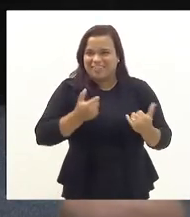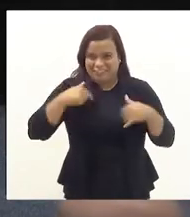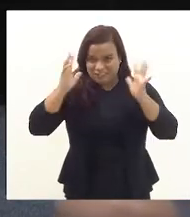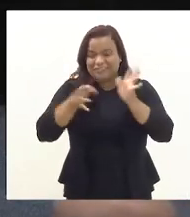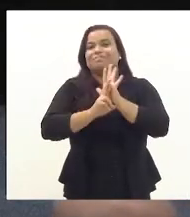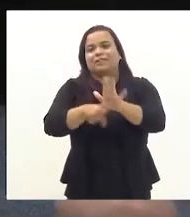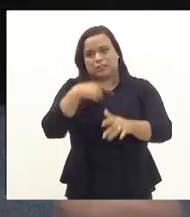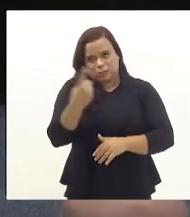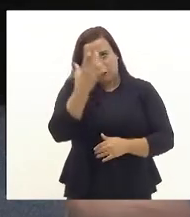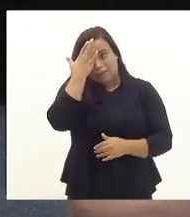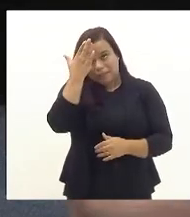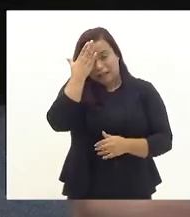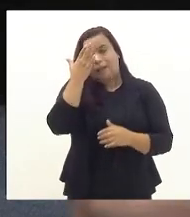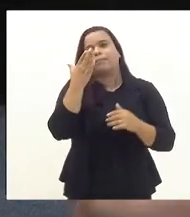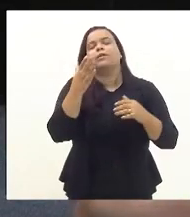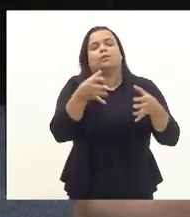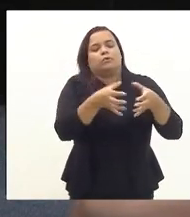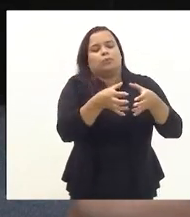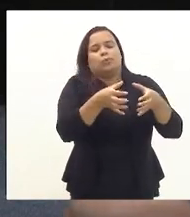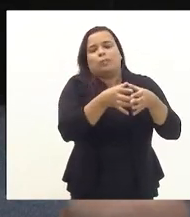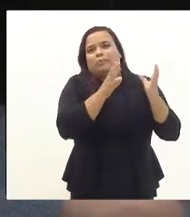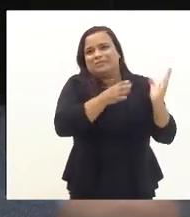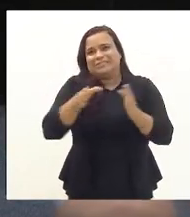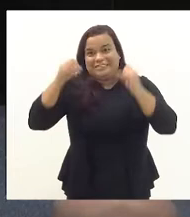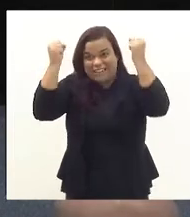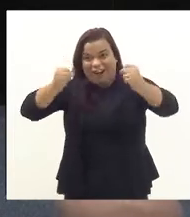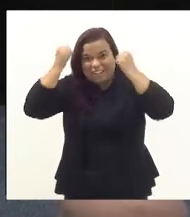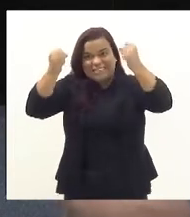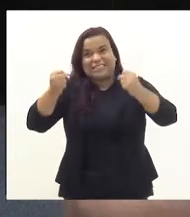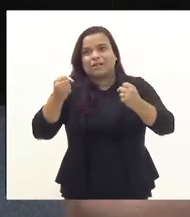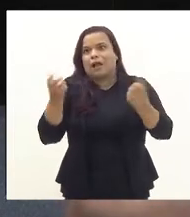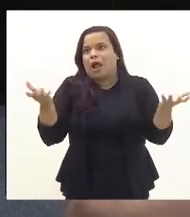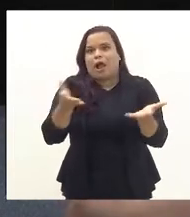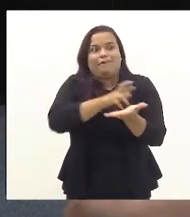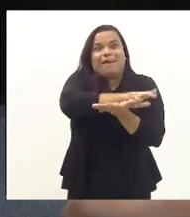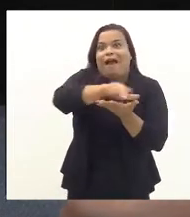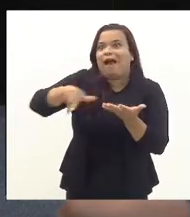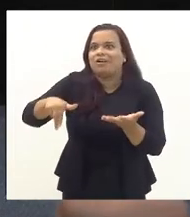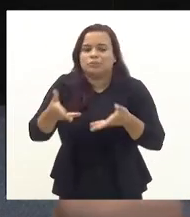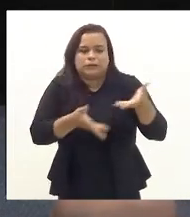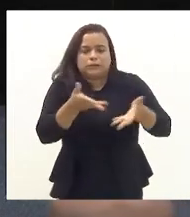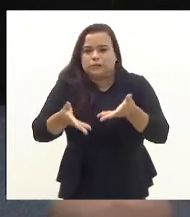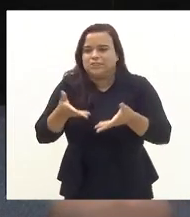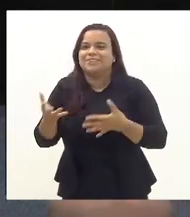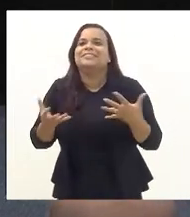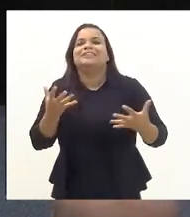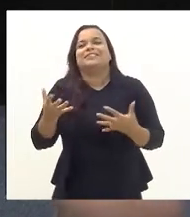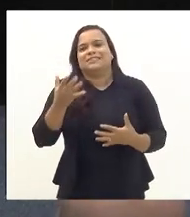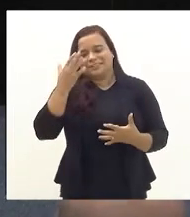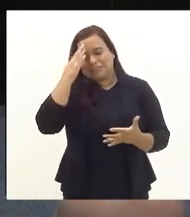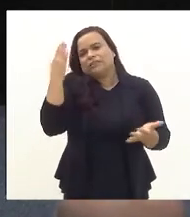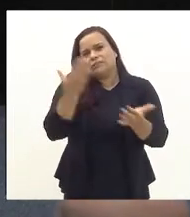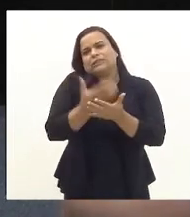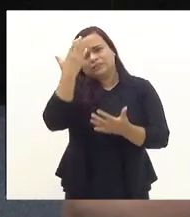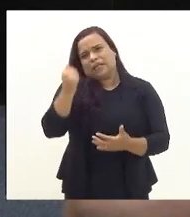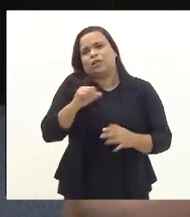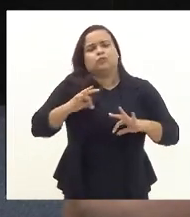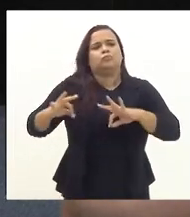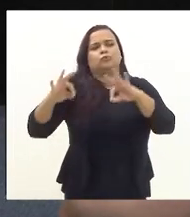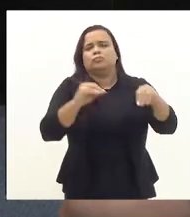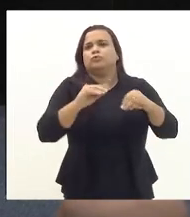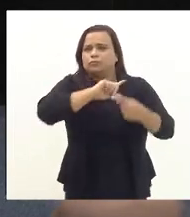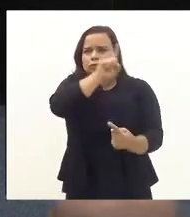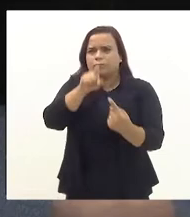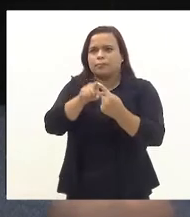é passar por uma torcida organizada. Agora, passando por várias, né, acredito que todas aqui estarão no mesmo